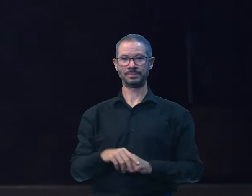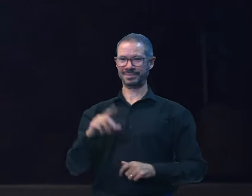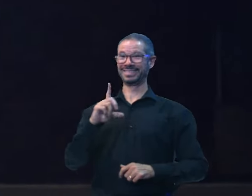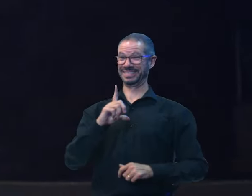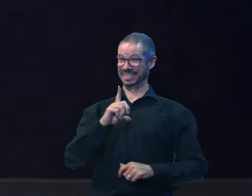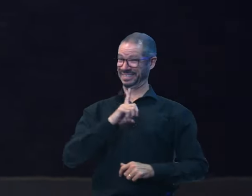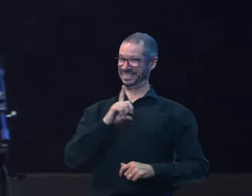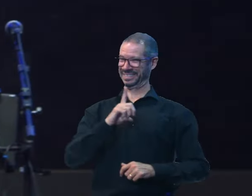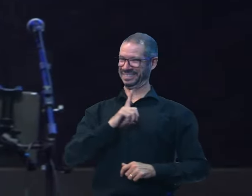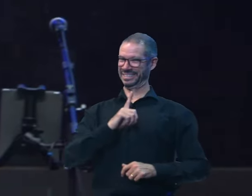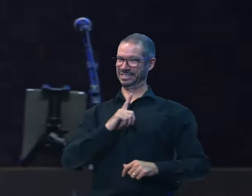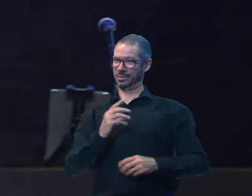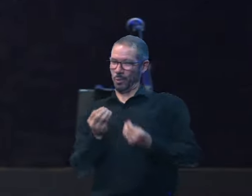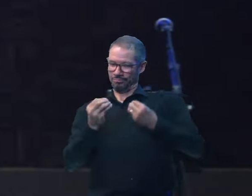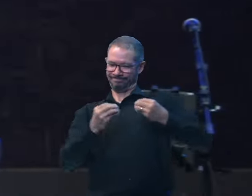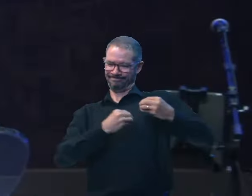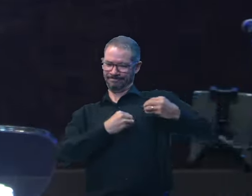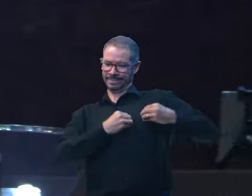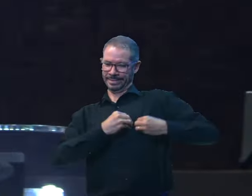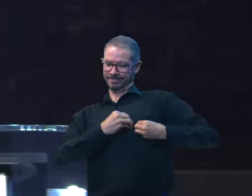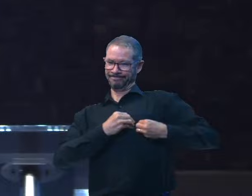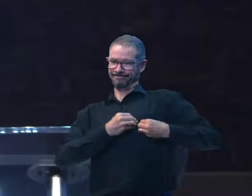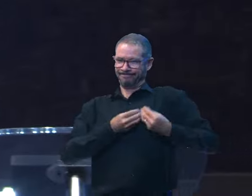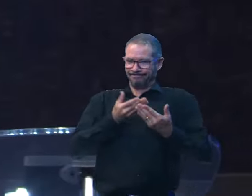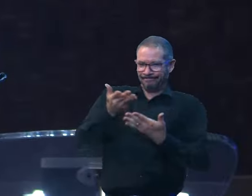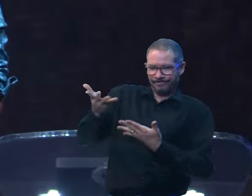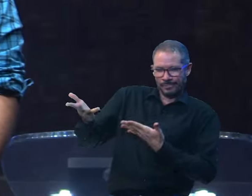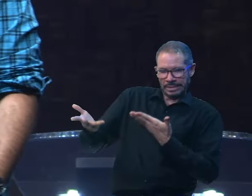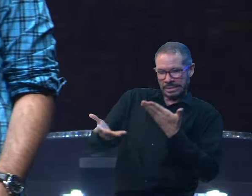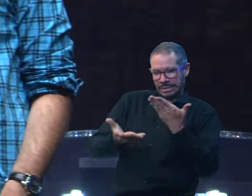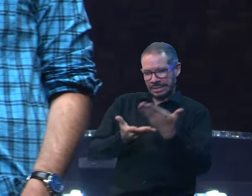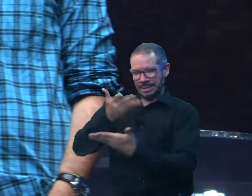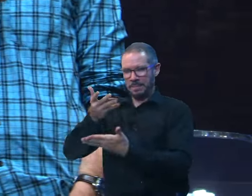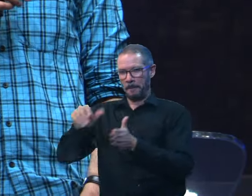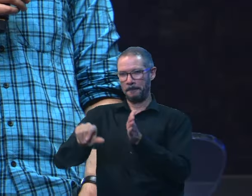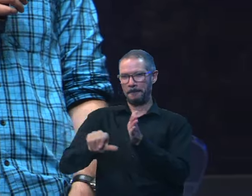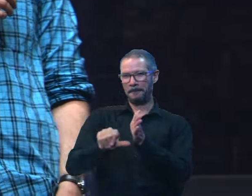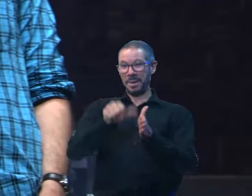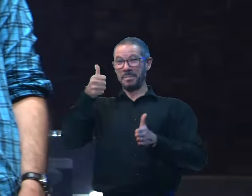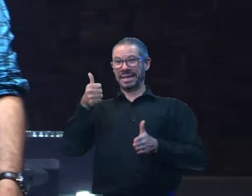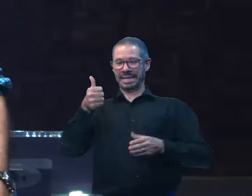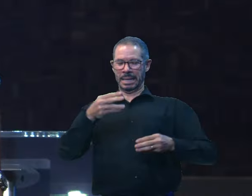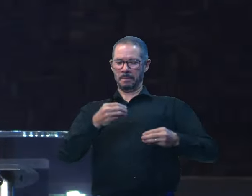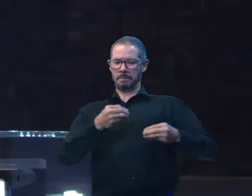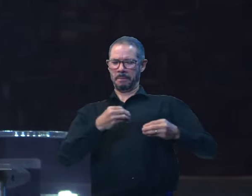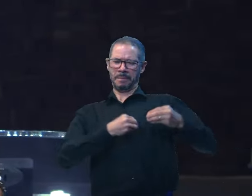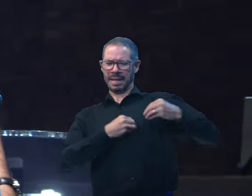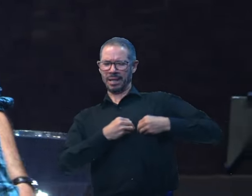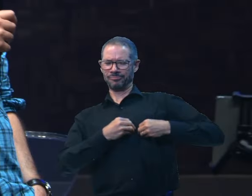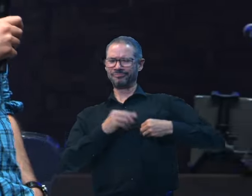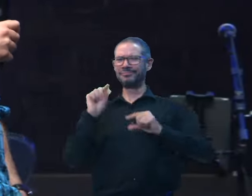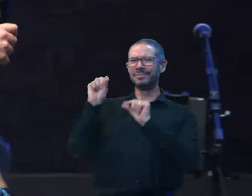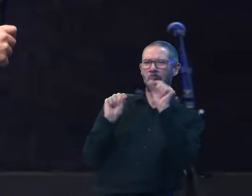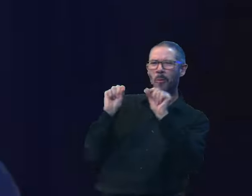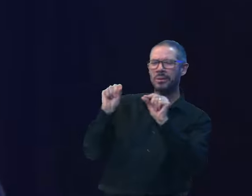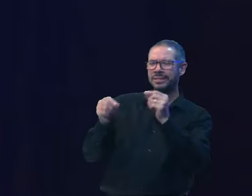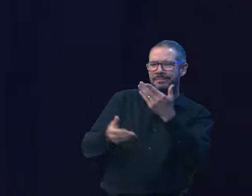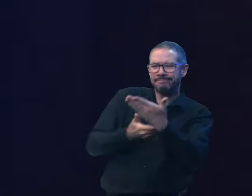Existem formas da gente pecar no uns aos outros. E a primeira instância de pecado que pode acontecer nessa